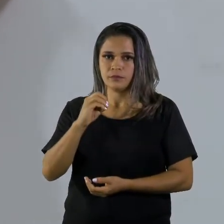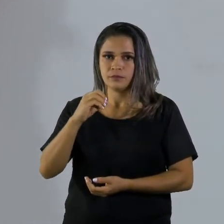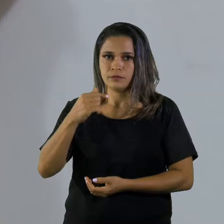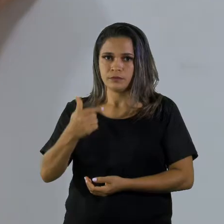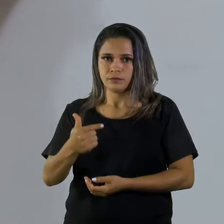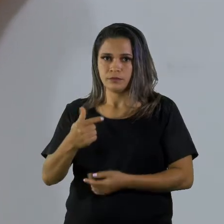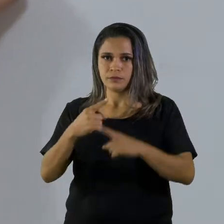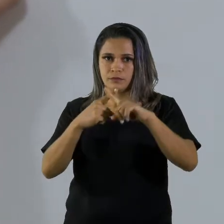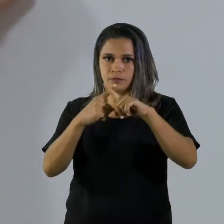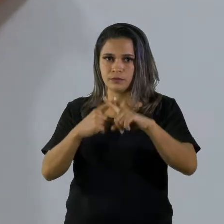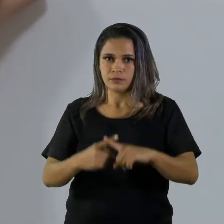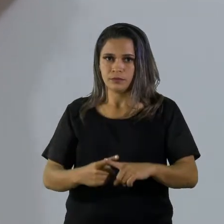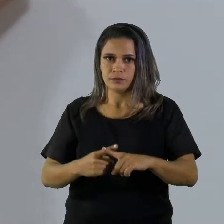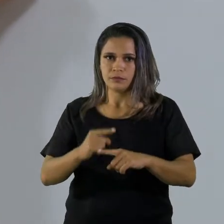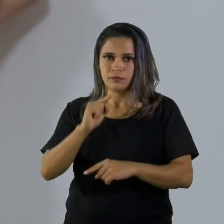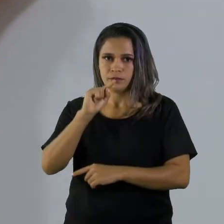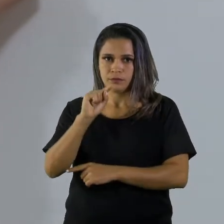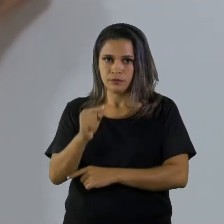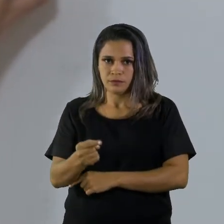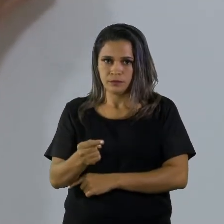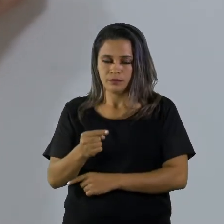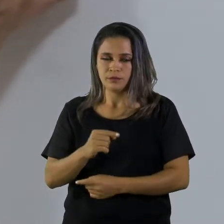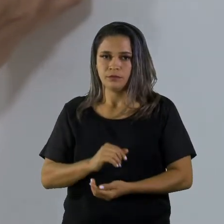0,02 multiplicado por 1.000.